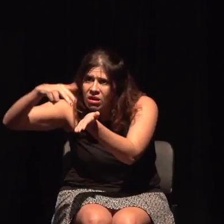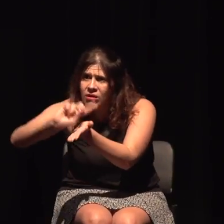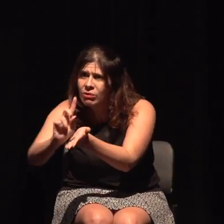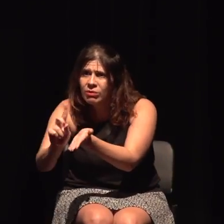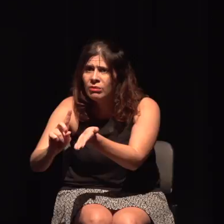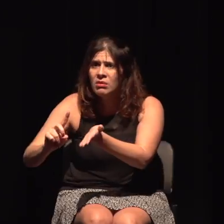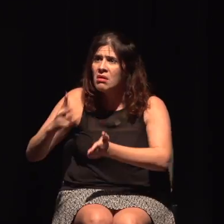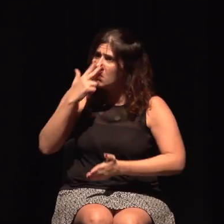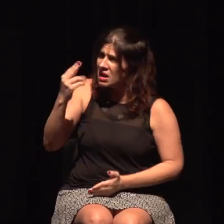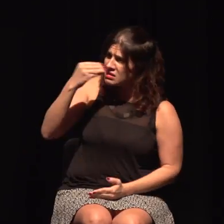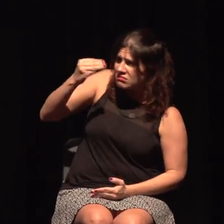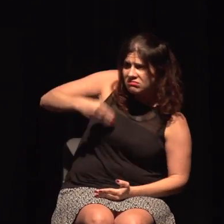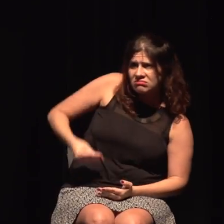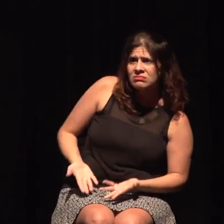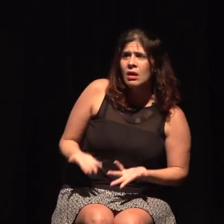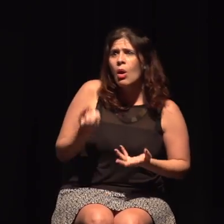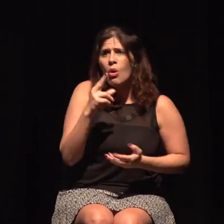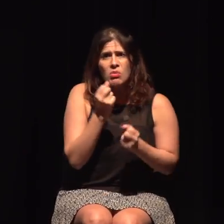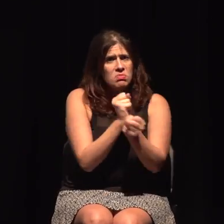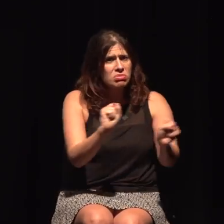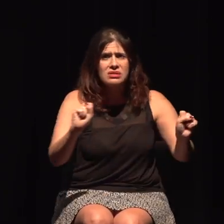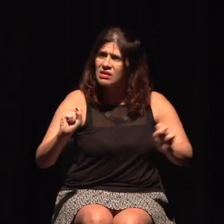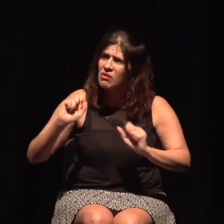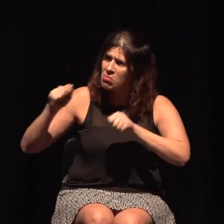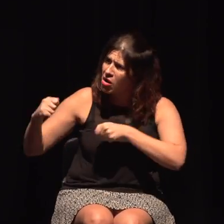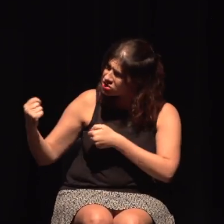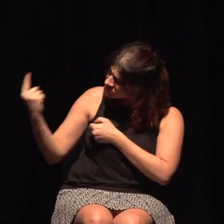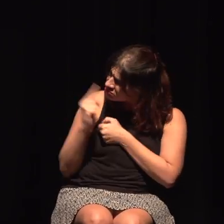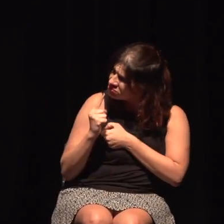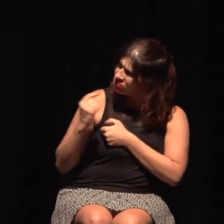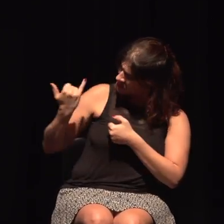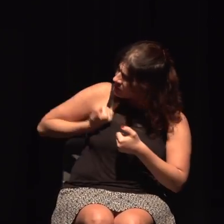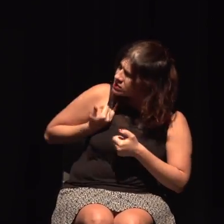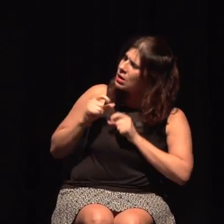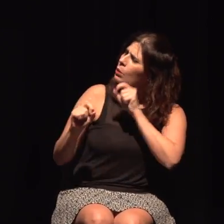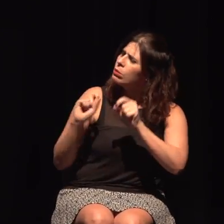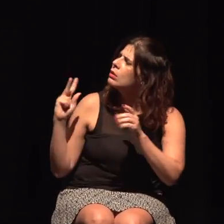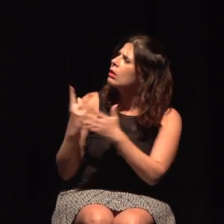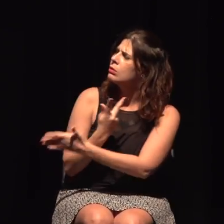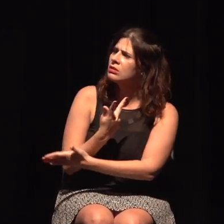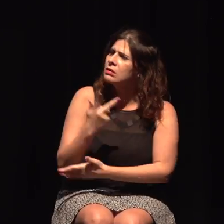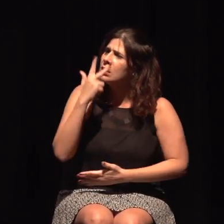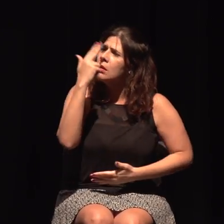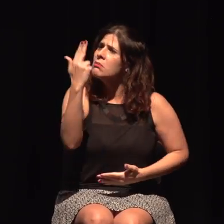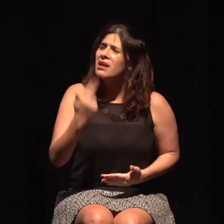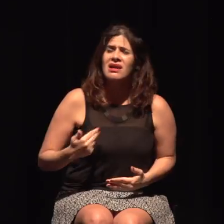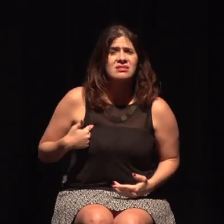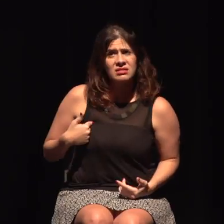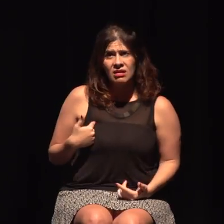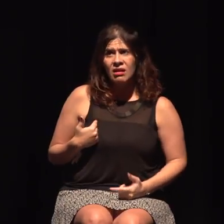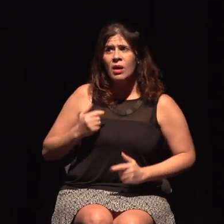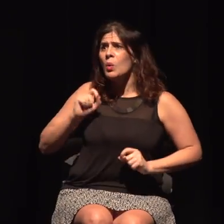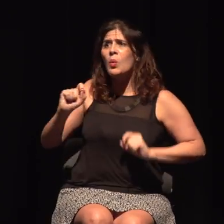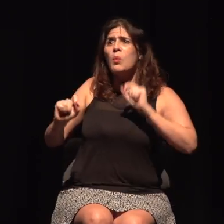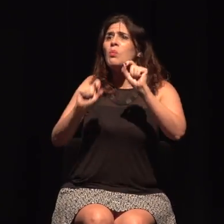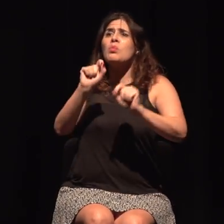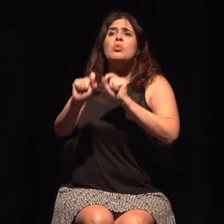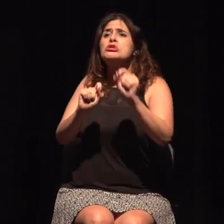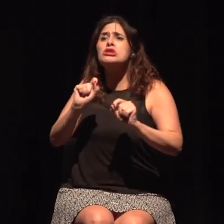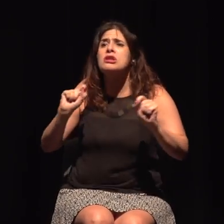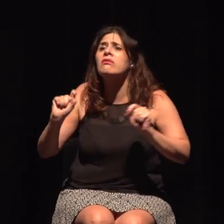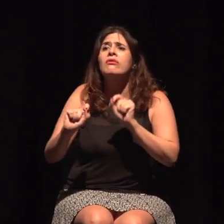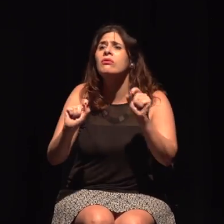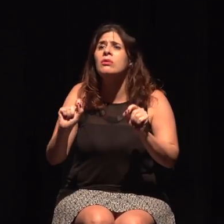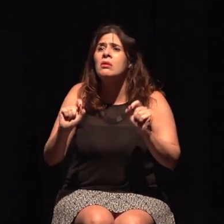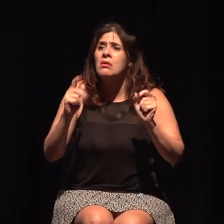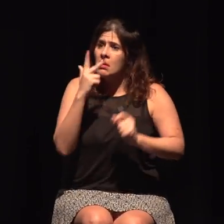leram acaso as cartas do mítico? É como se fosse indiferente ou impossível vir aqui dar uma satisfação. Como se isso não fosse a razão